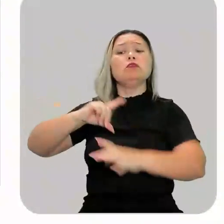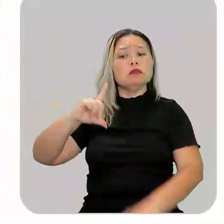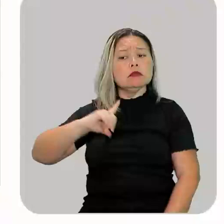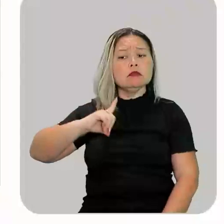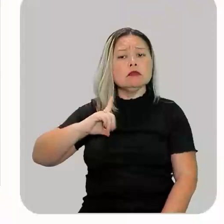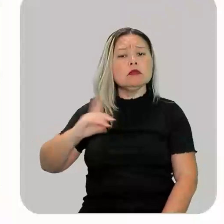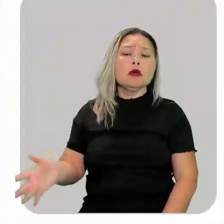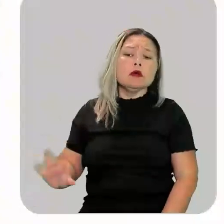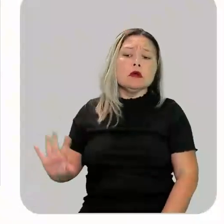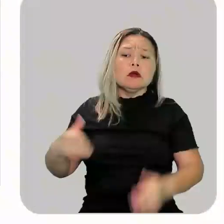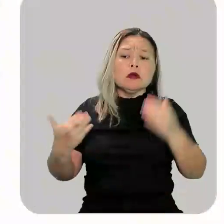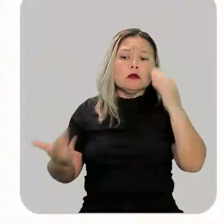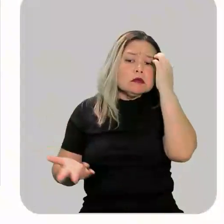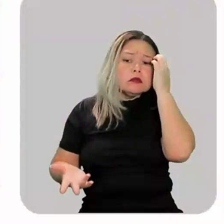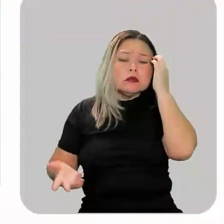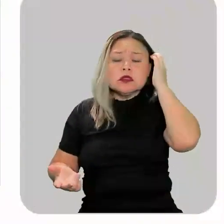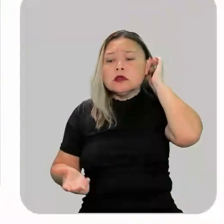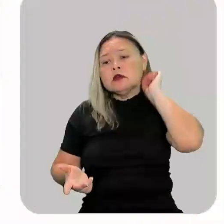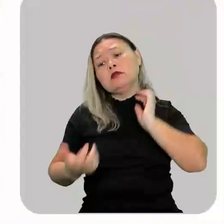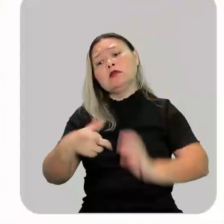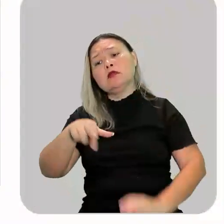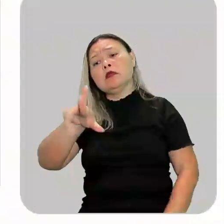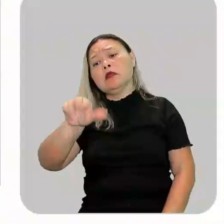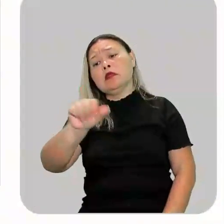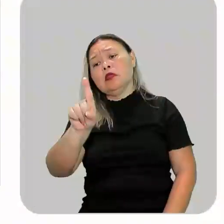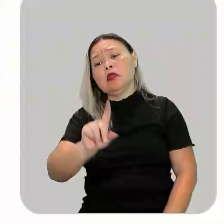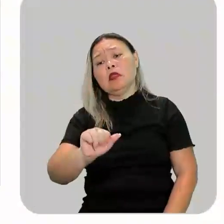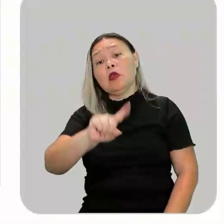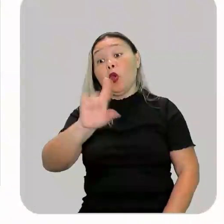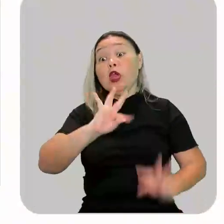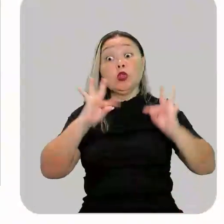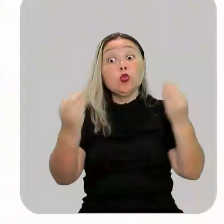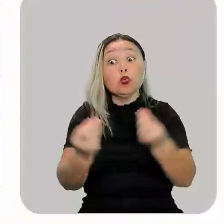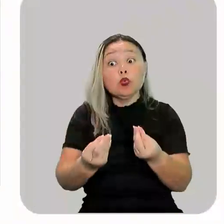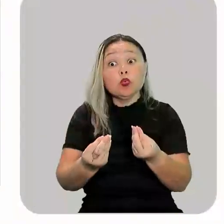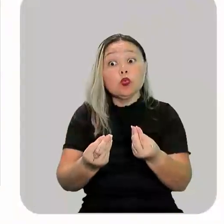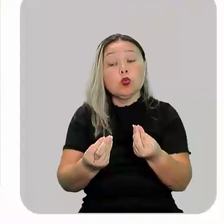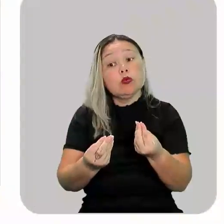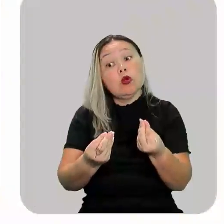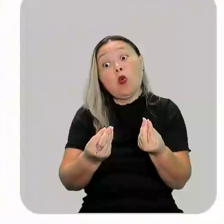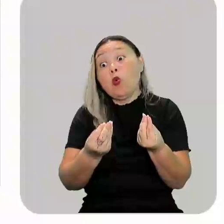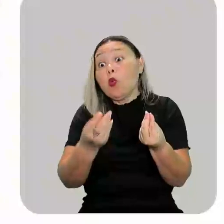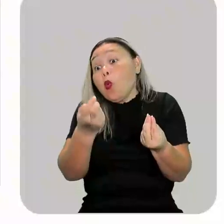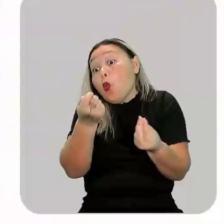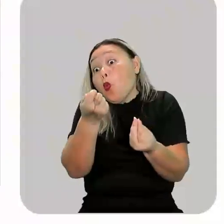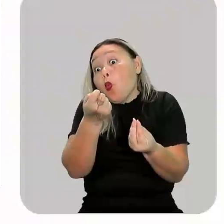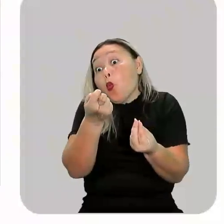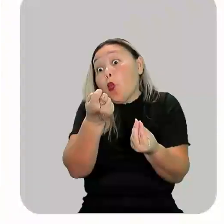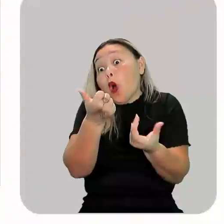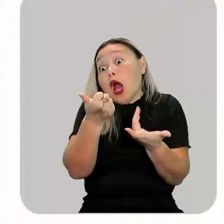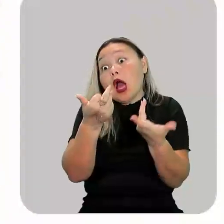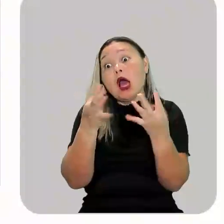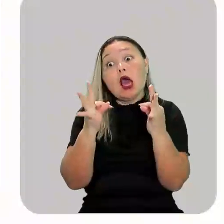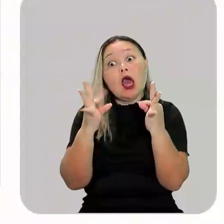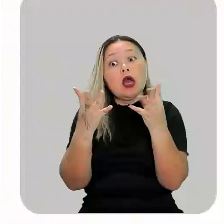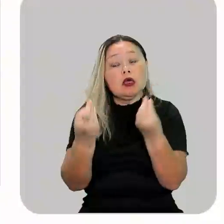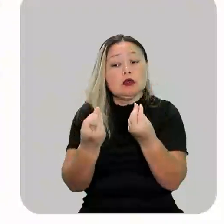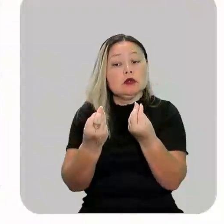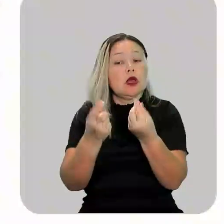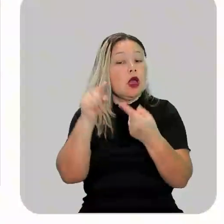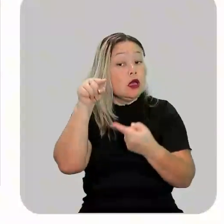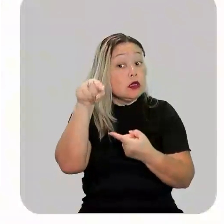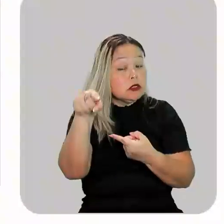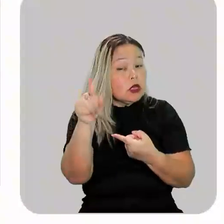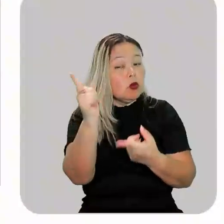assim, então eu posso usar razão, regra de 3 em tudo? Em quase tudo. Né? Desde que